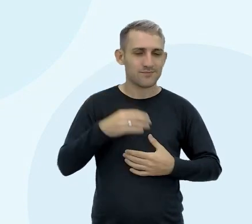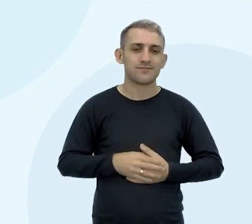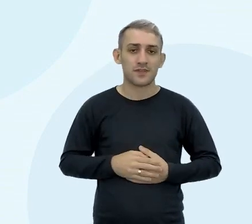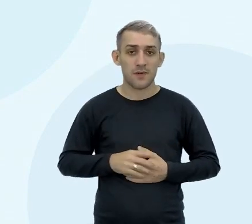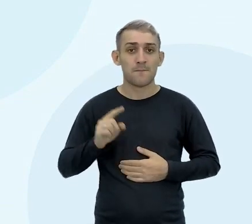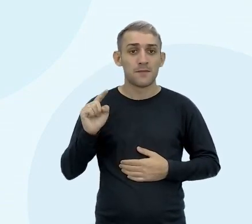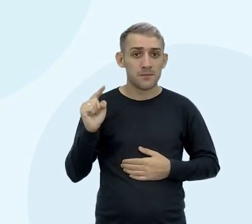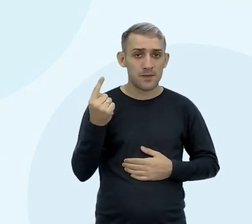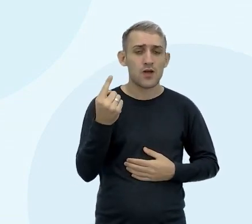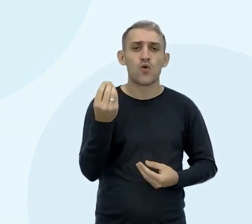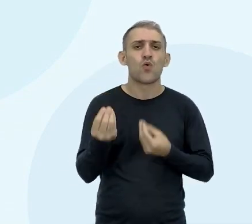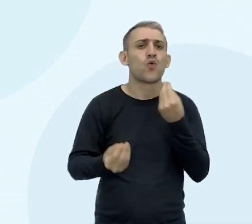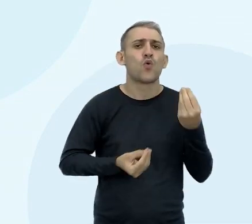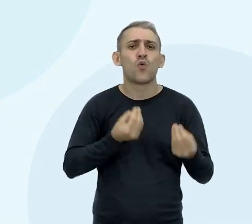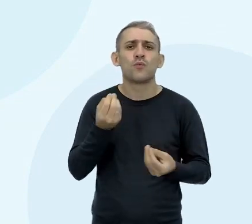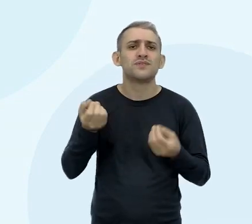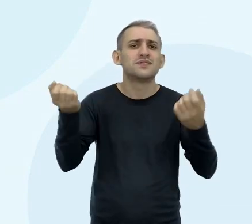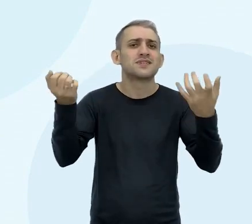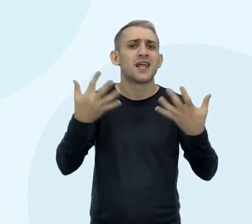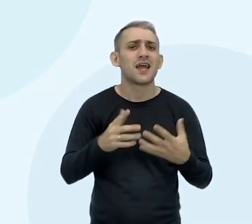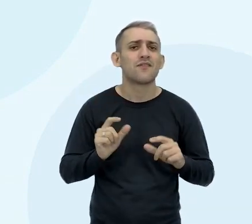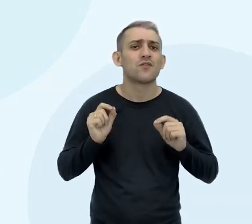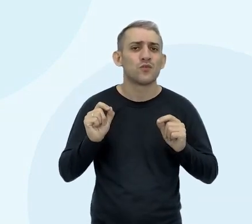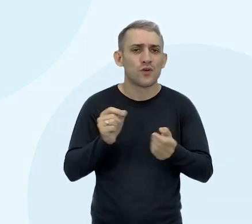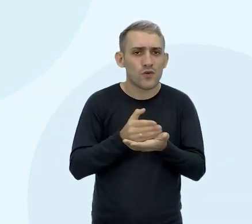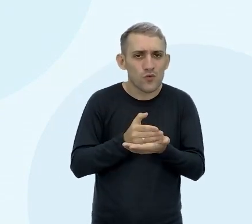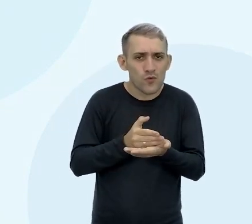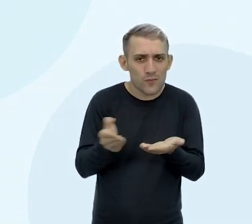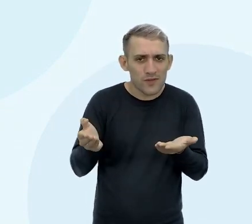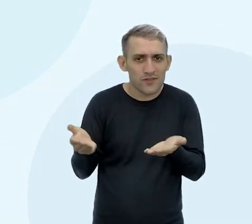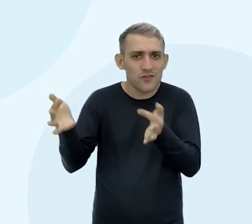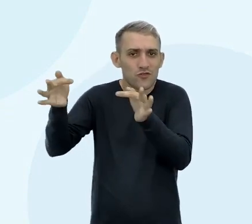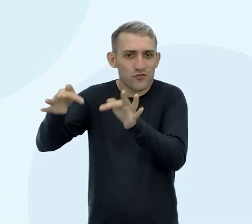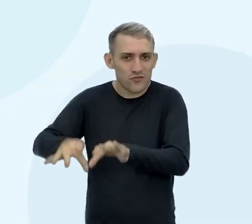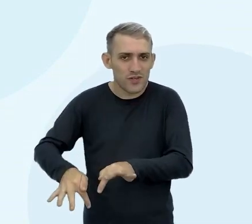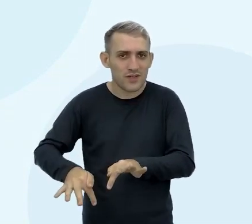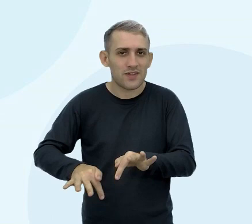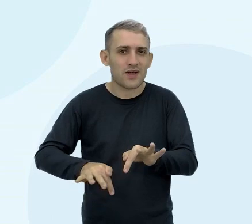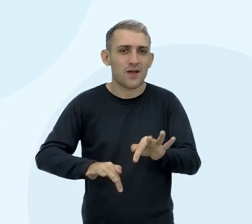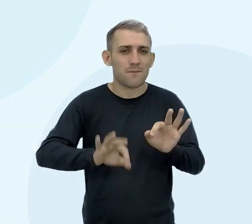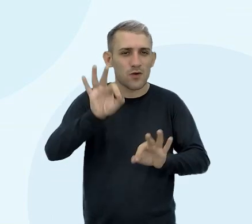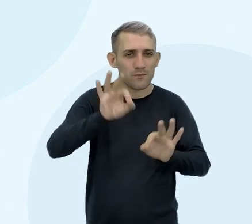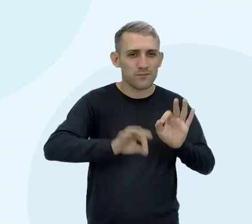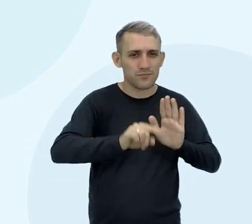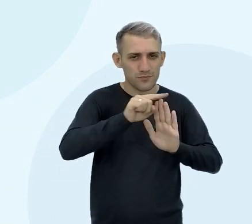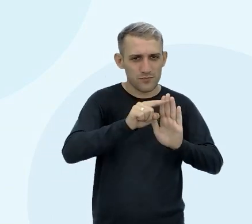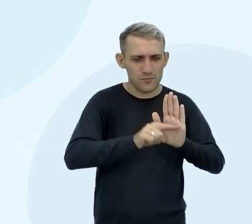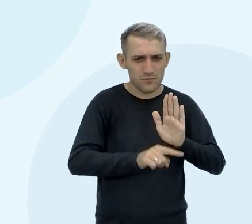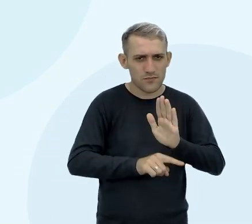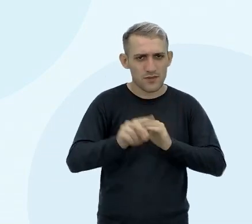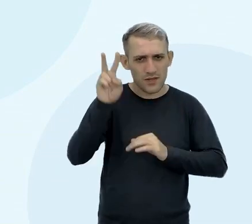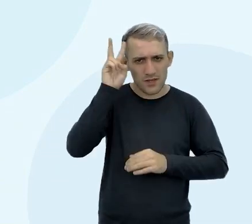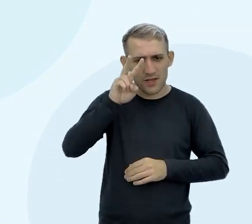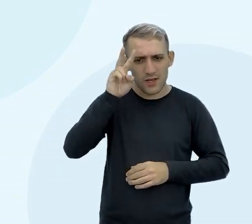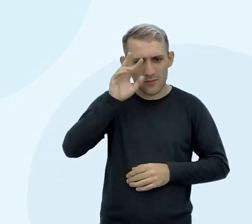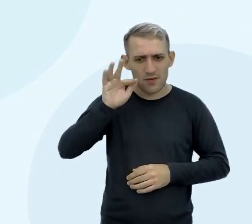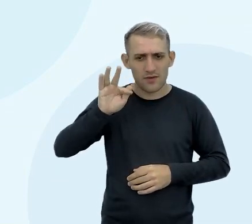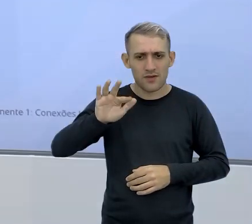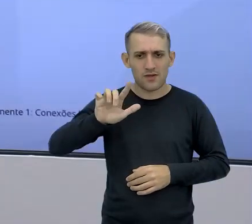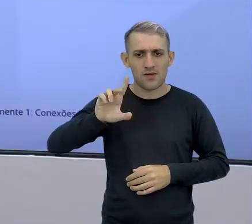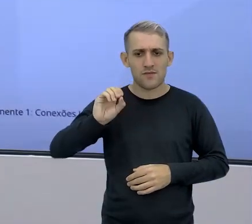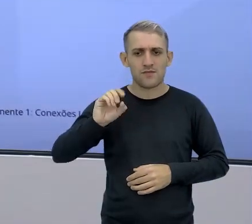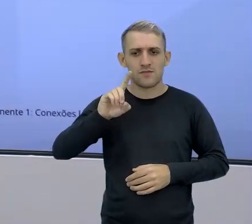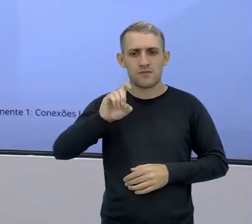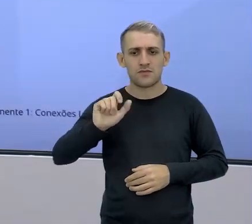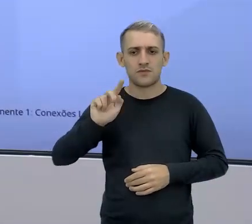Primeiro, como são descritos o início e o fim de uma programação. Lembra no fluxograma que eu tinha um símbolo para colocar o início